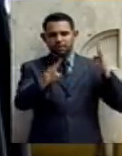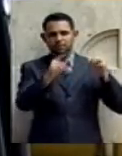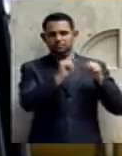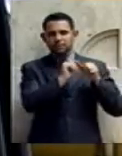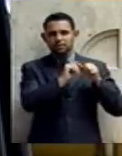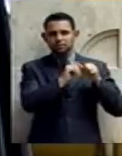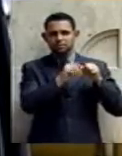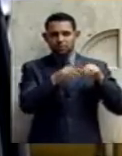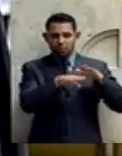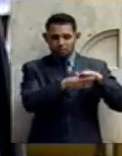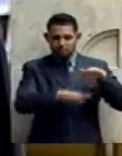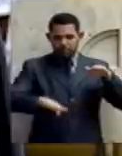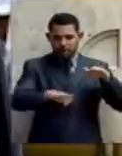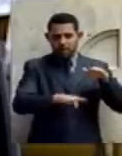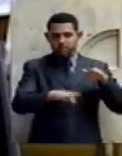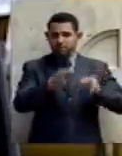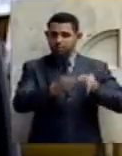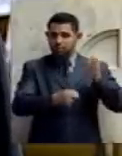que concentra